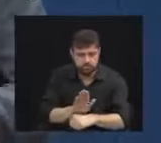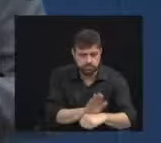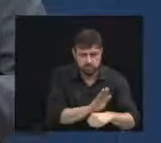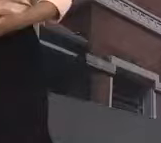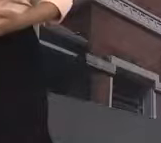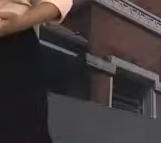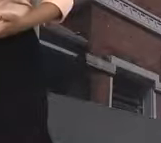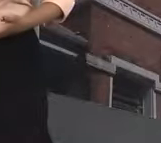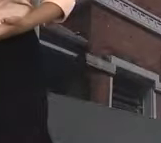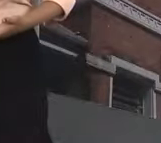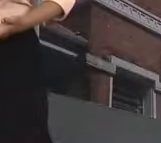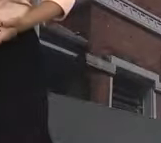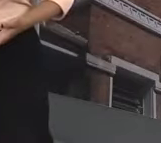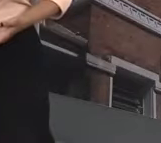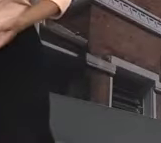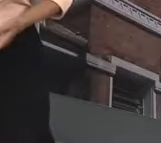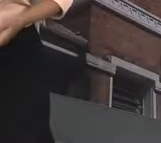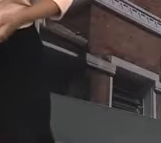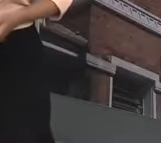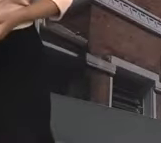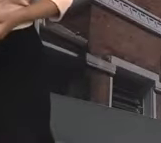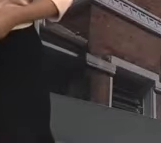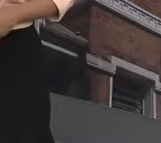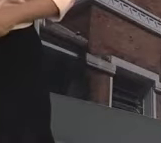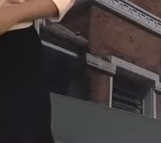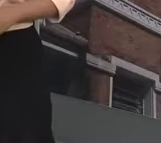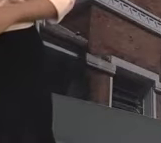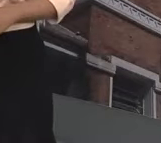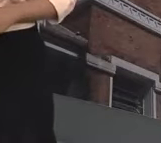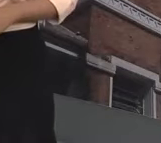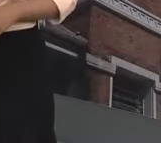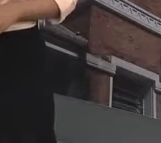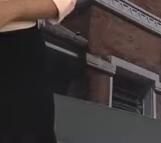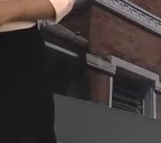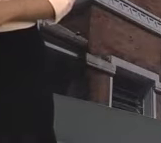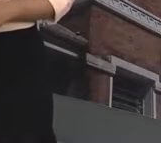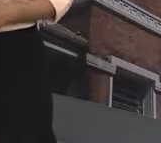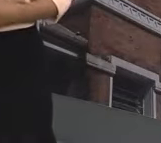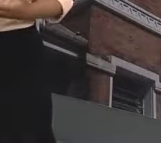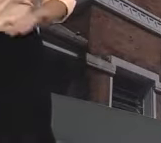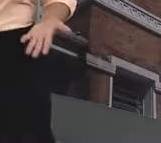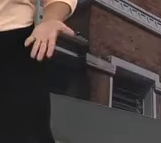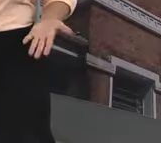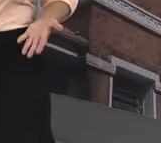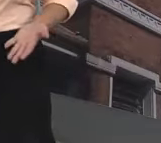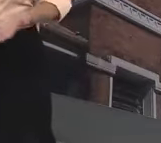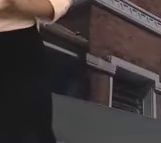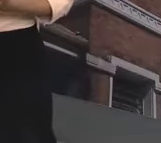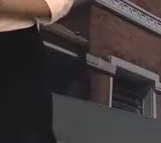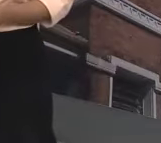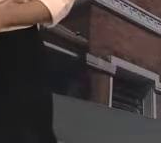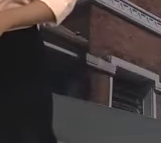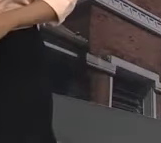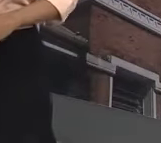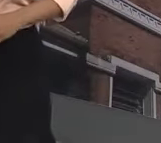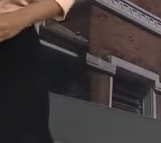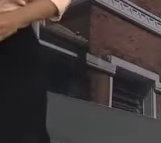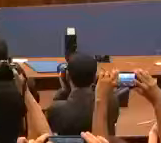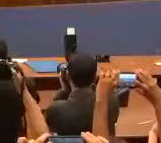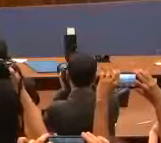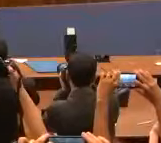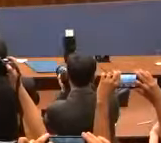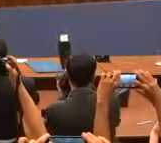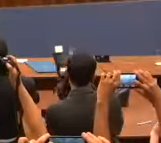PSD. E como a gente já mostrou aqui, o vereador Gilberto Vermelho assume como vice-presidente. Ele conversou com a nossa equipe sobre a nova